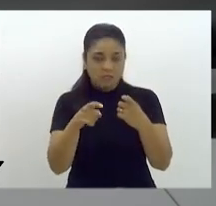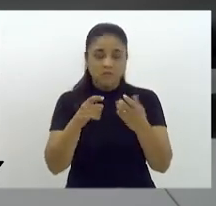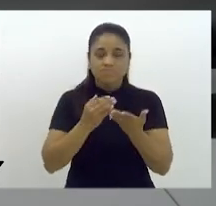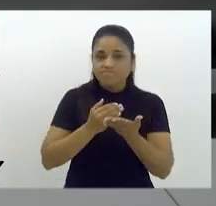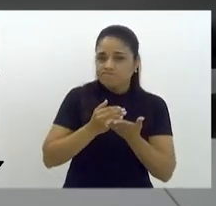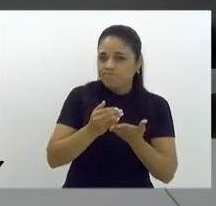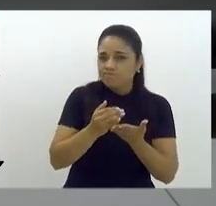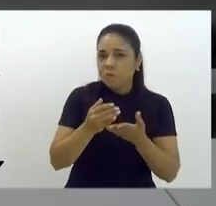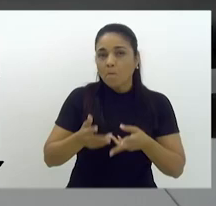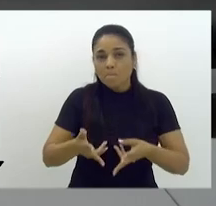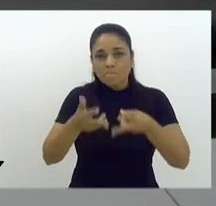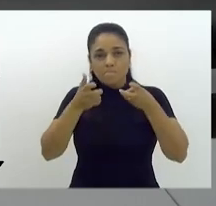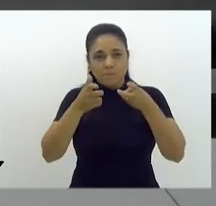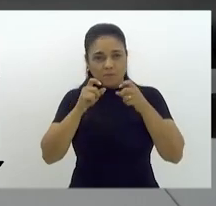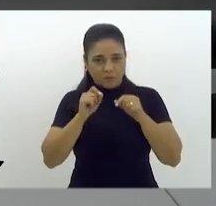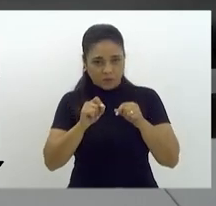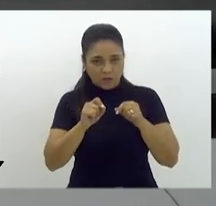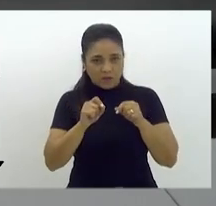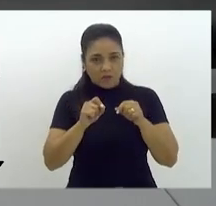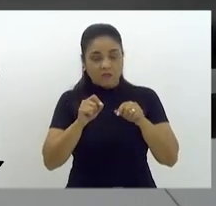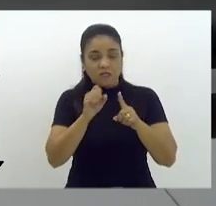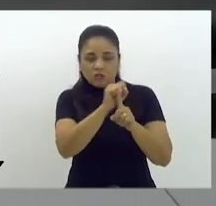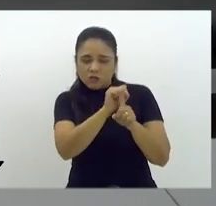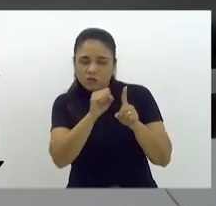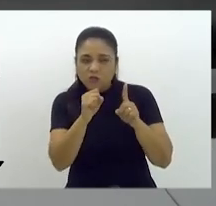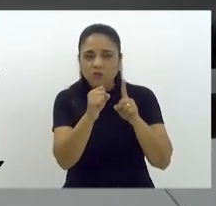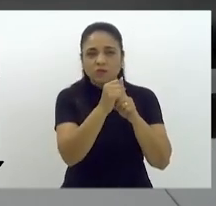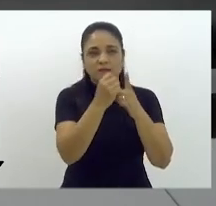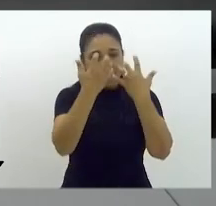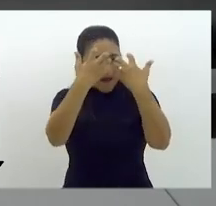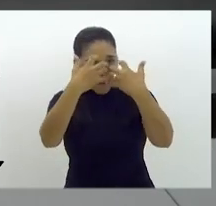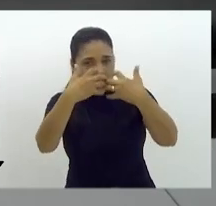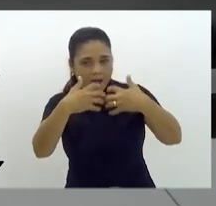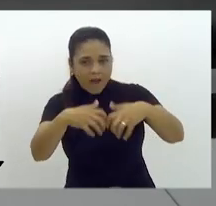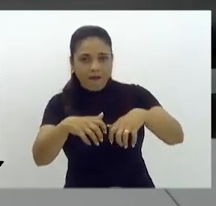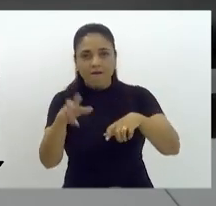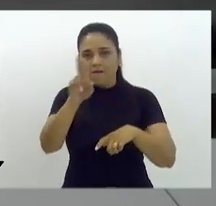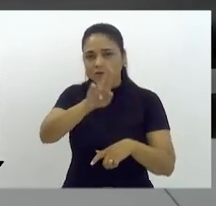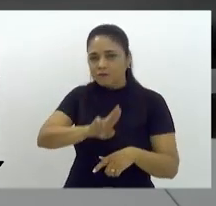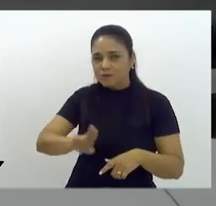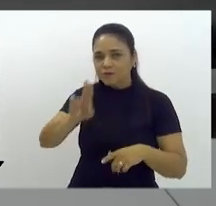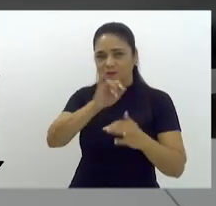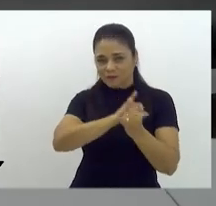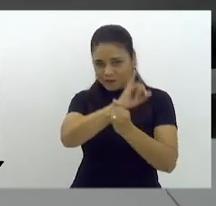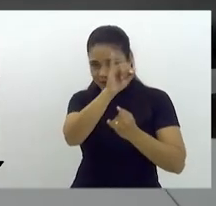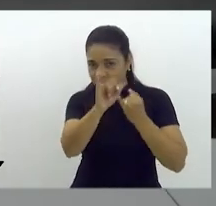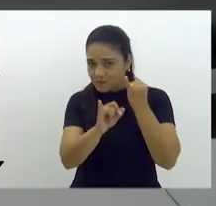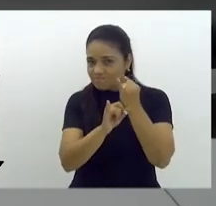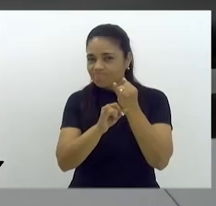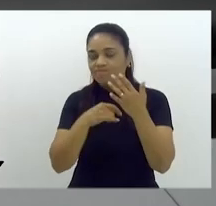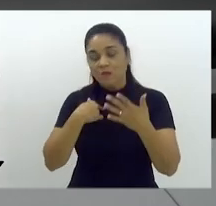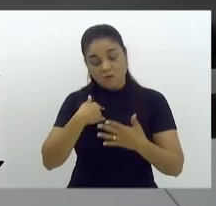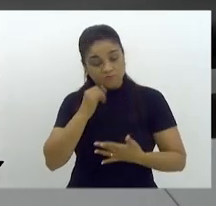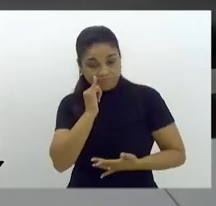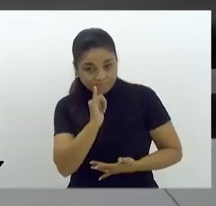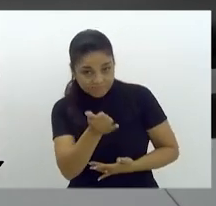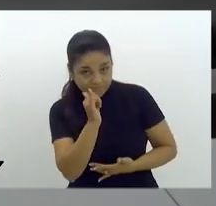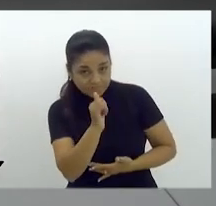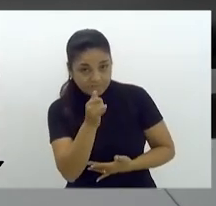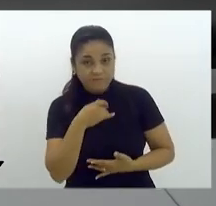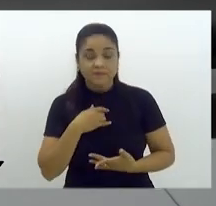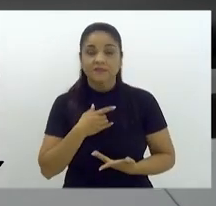do da sociedade se adaptar a utilização na internet eu falo sempre claro